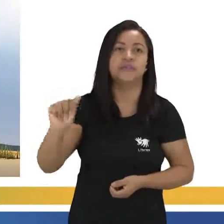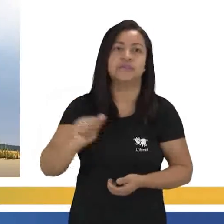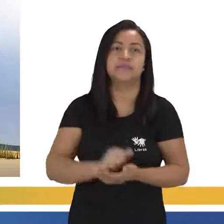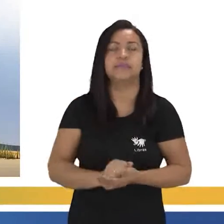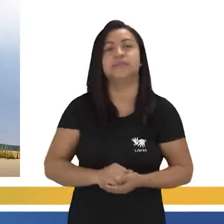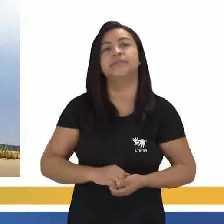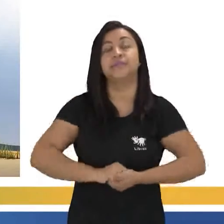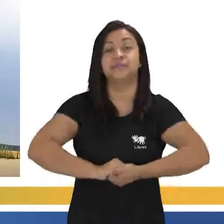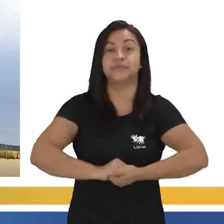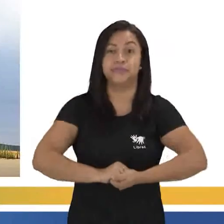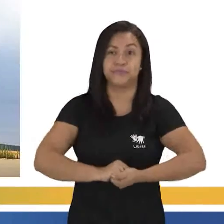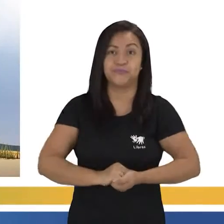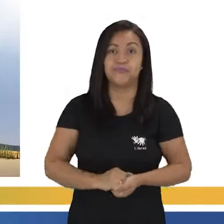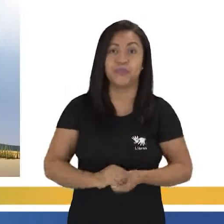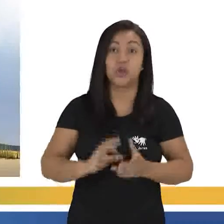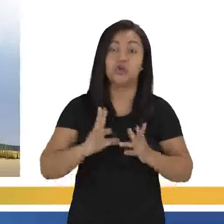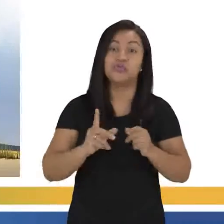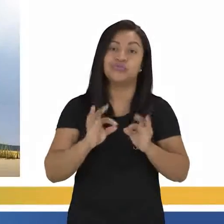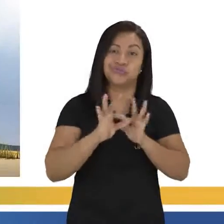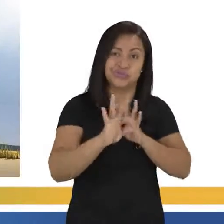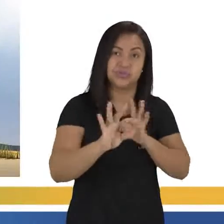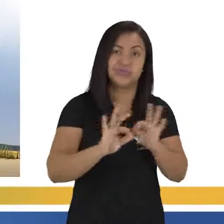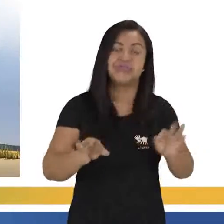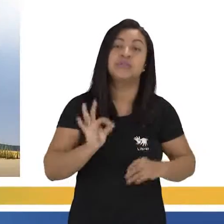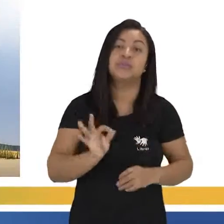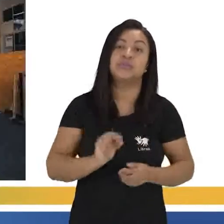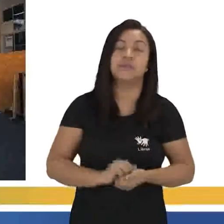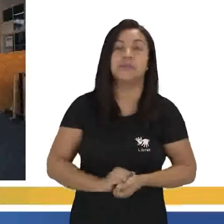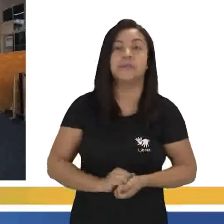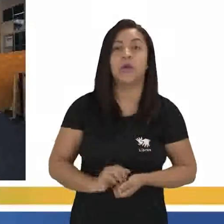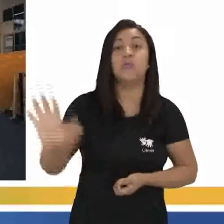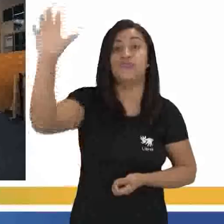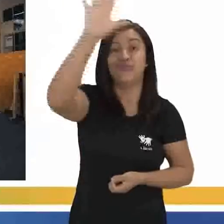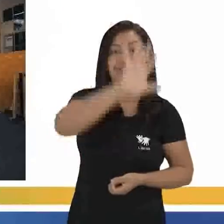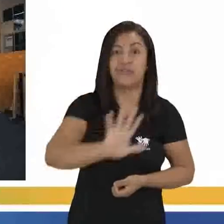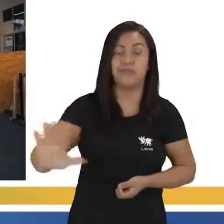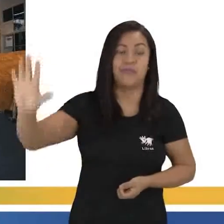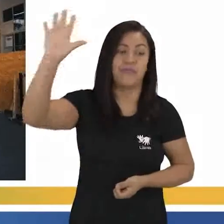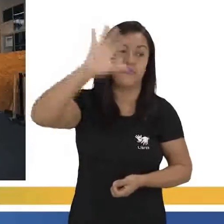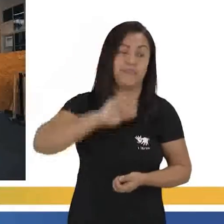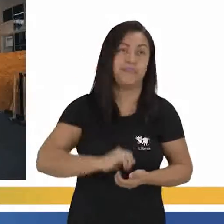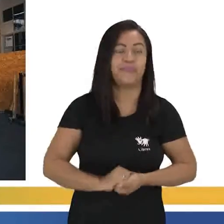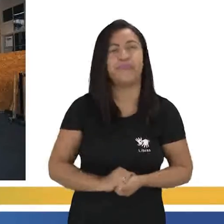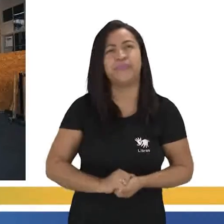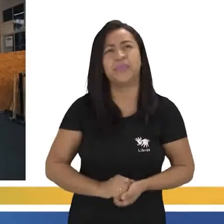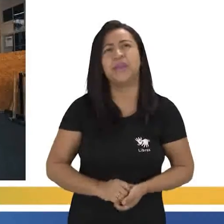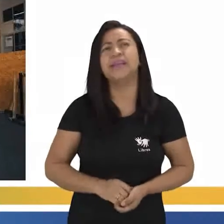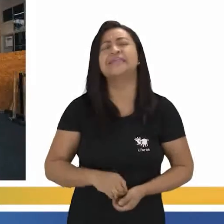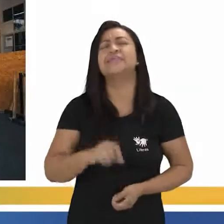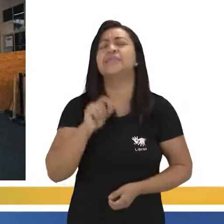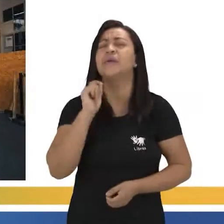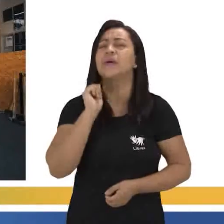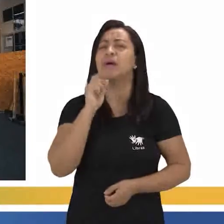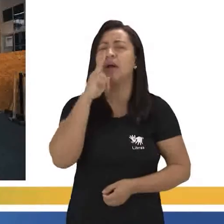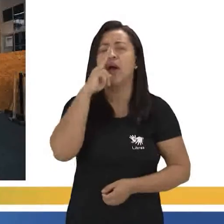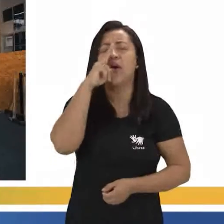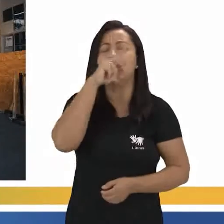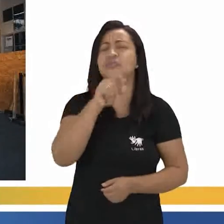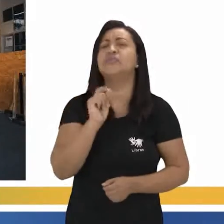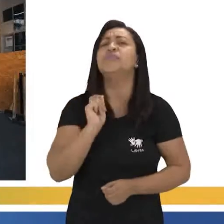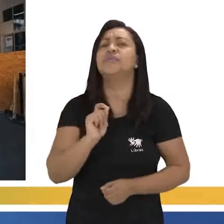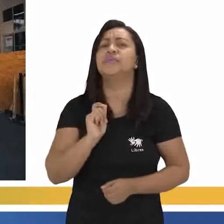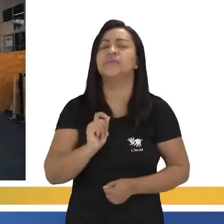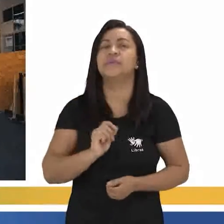medido em segundos. Todos estão padrão do sistema internacional, certo? Mas o que é a força,